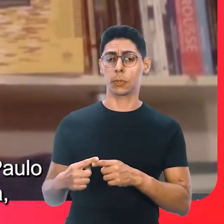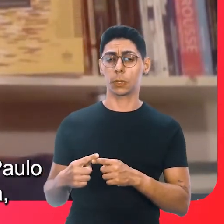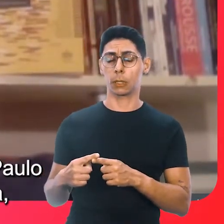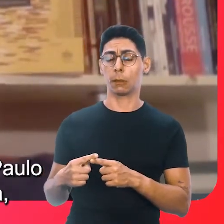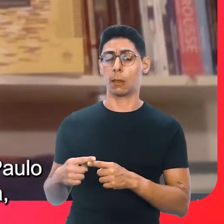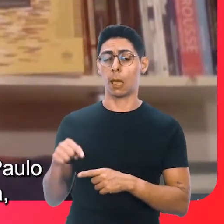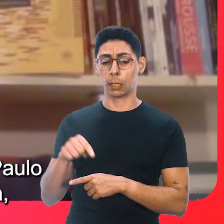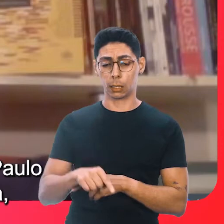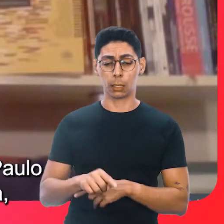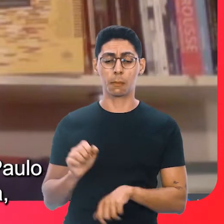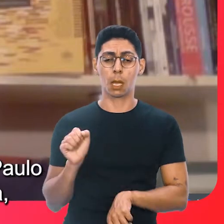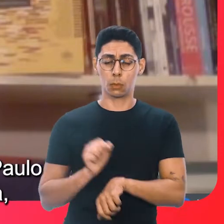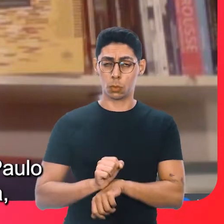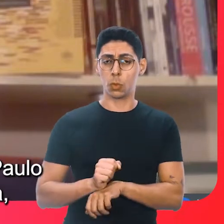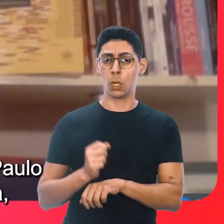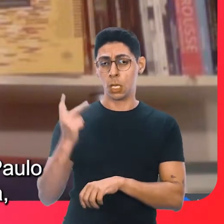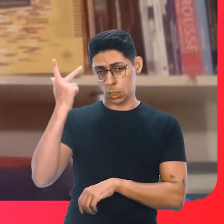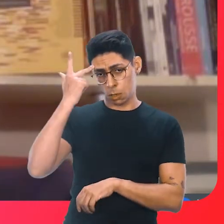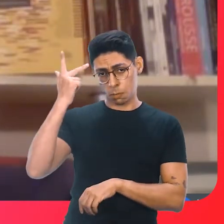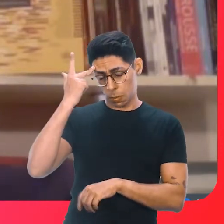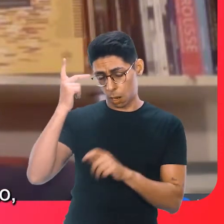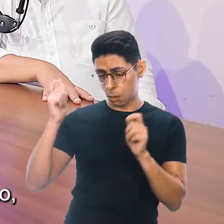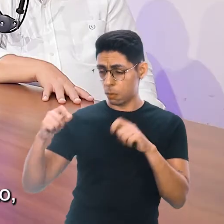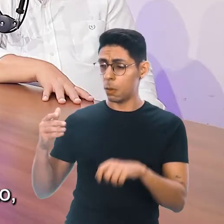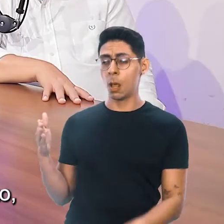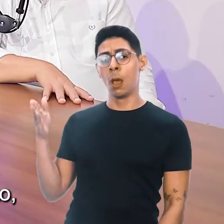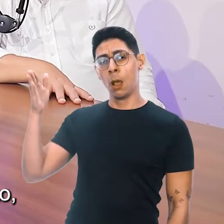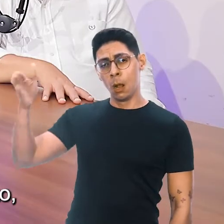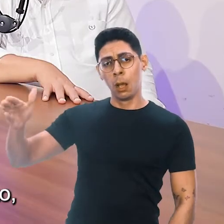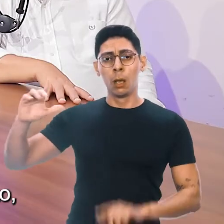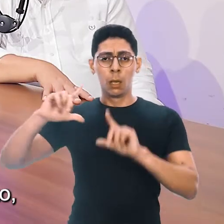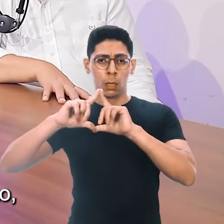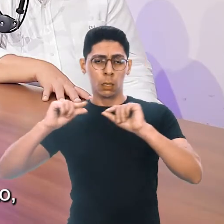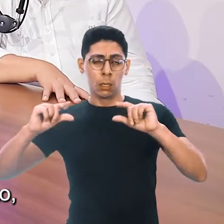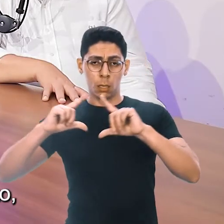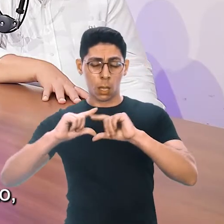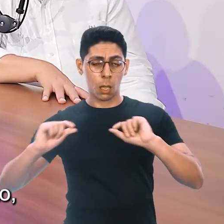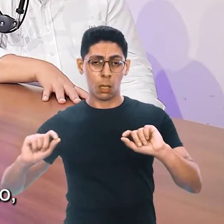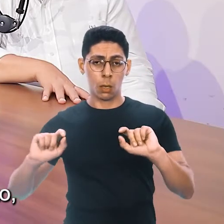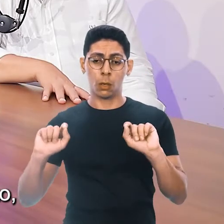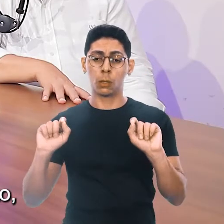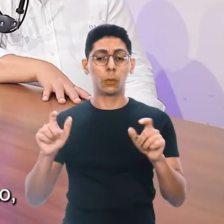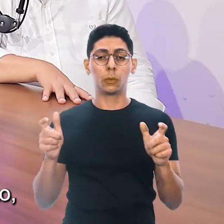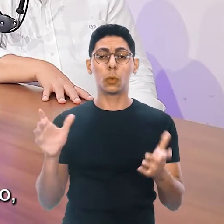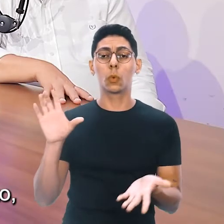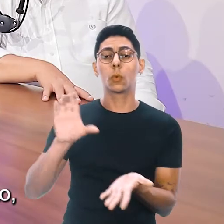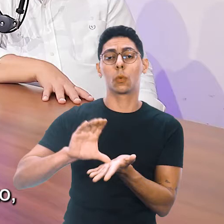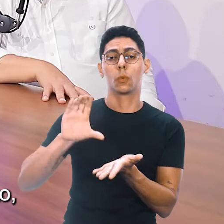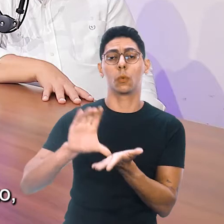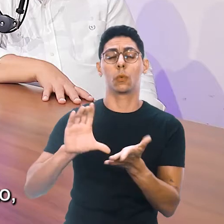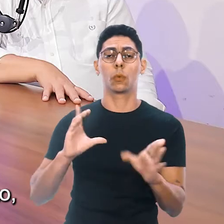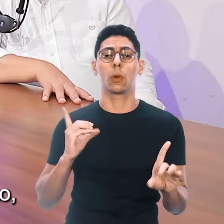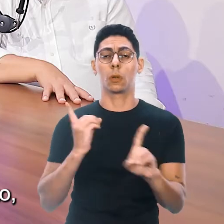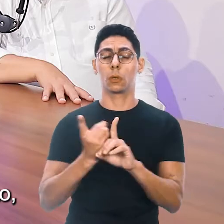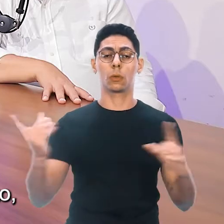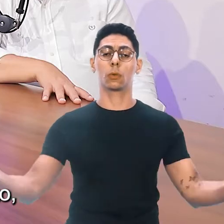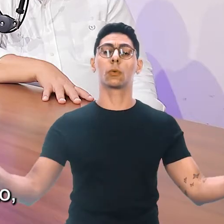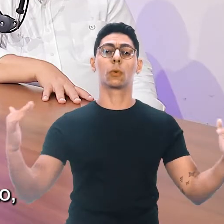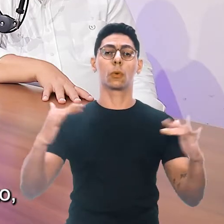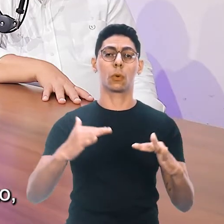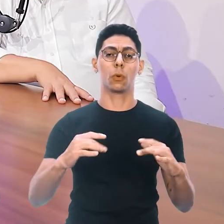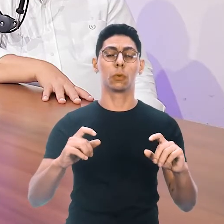São Paulo para irmos a esse encontro em Brasília, o ponto de encontro foi justamente no antigo